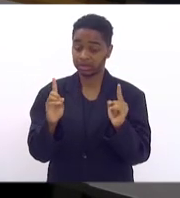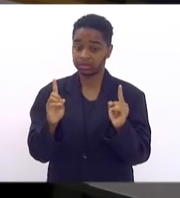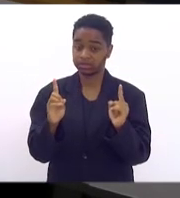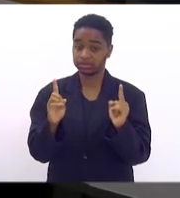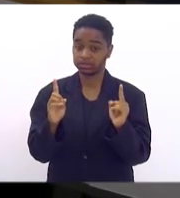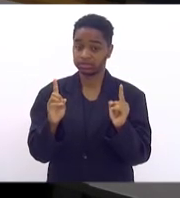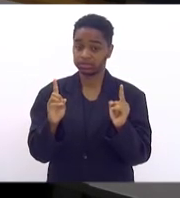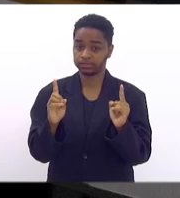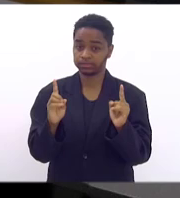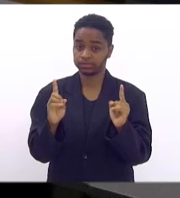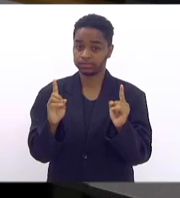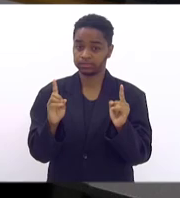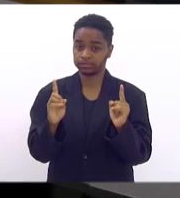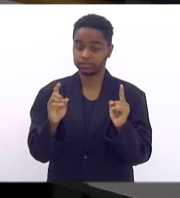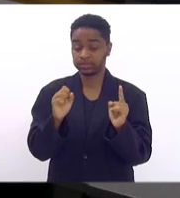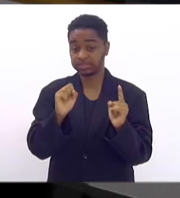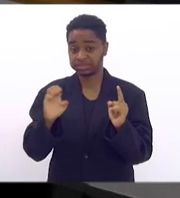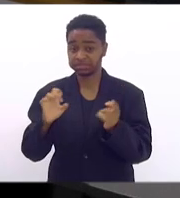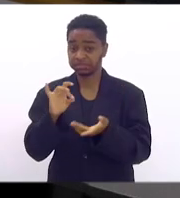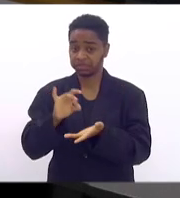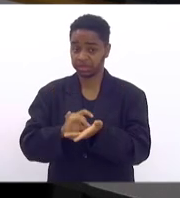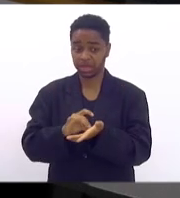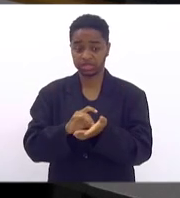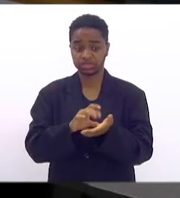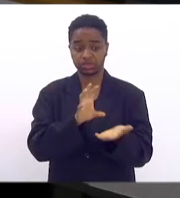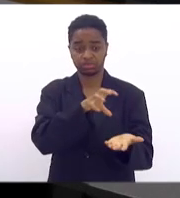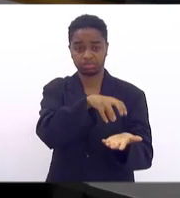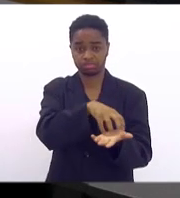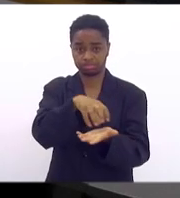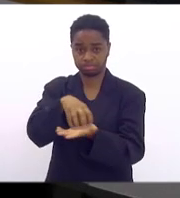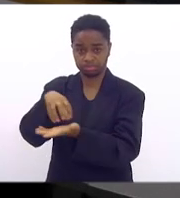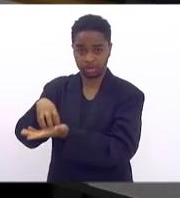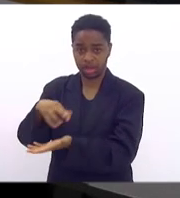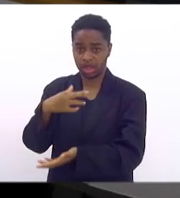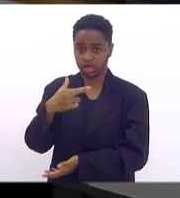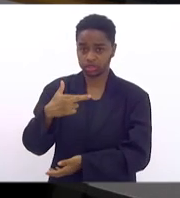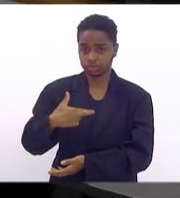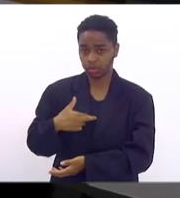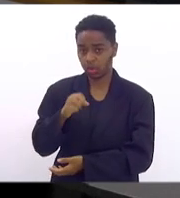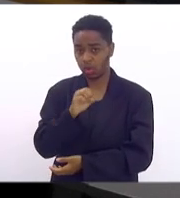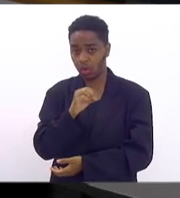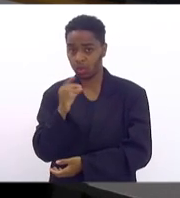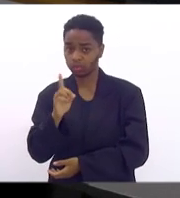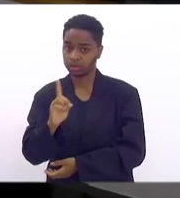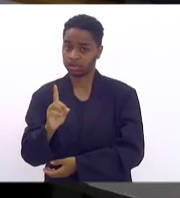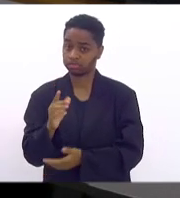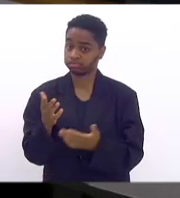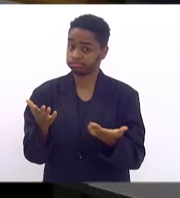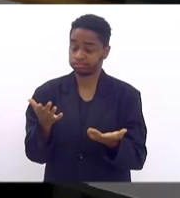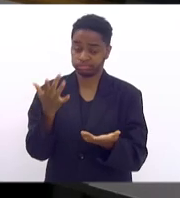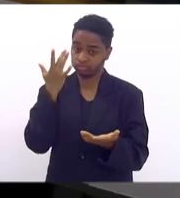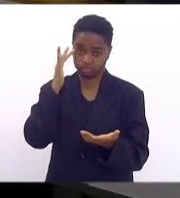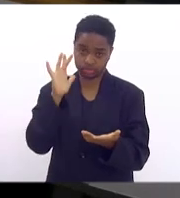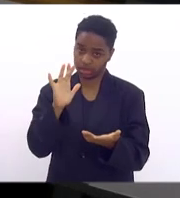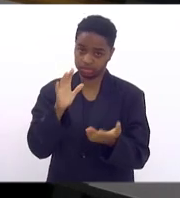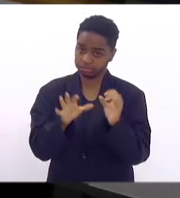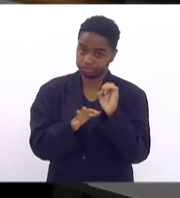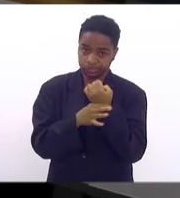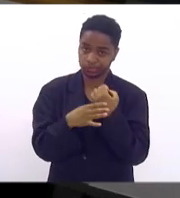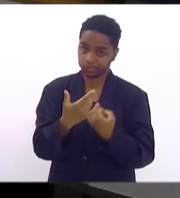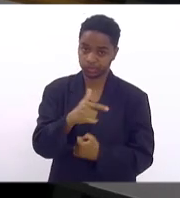teremos essa resposta do Ministério Público e do Tribunal de Justiça, por exemplo, nós não temos garantia